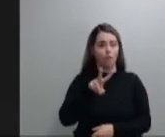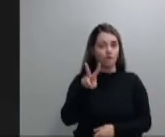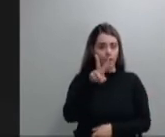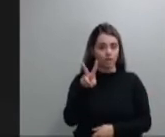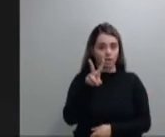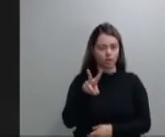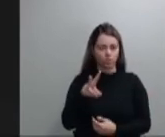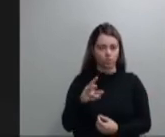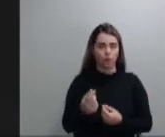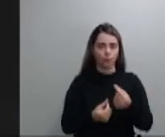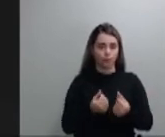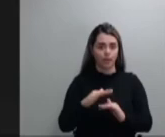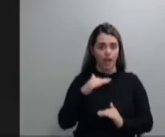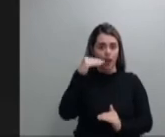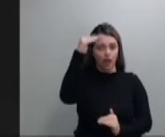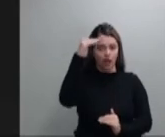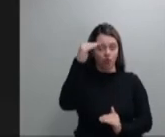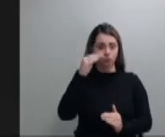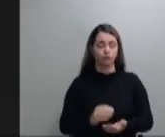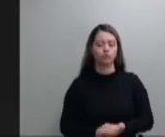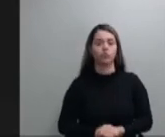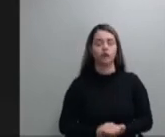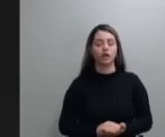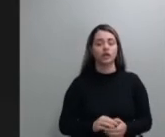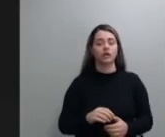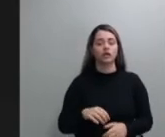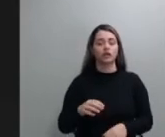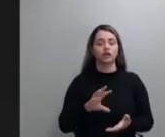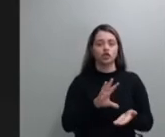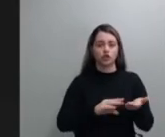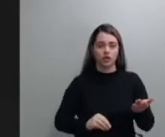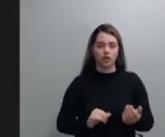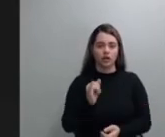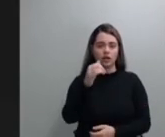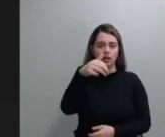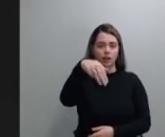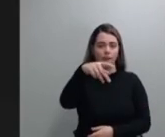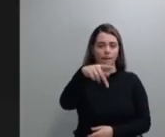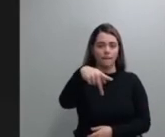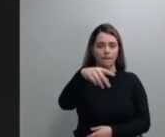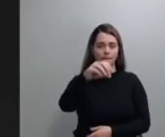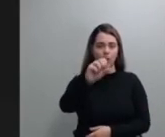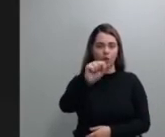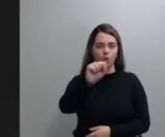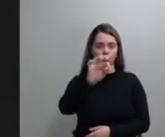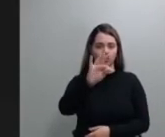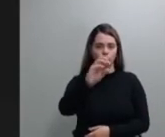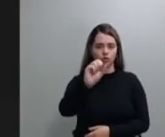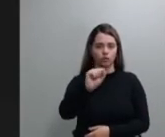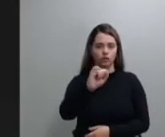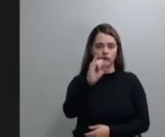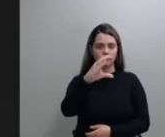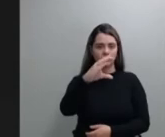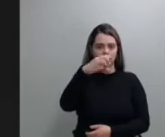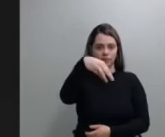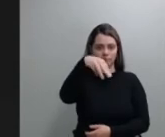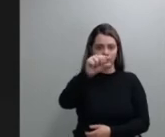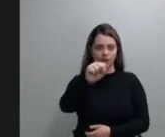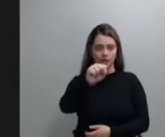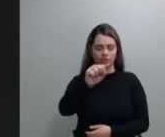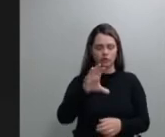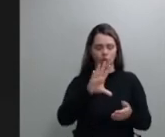a FUPA essa é a questão eu penso que é melhor voltar para o